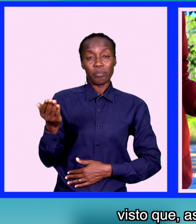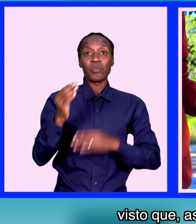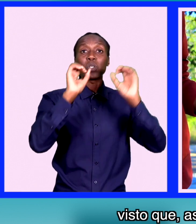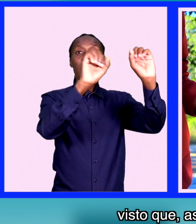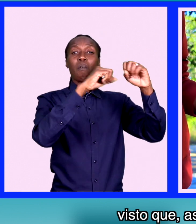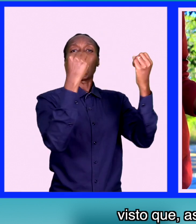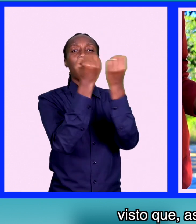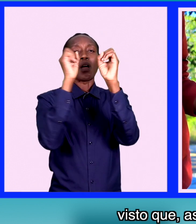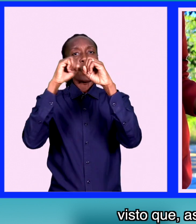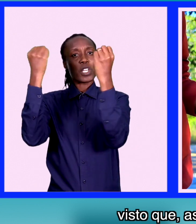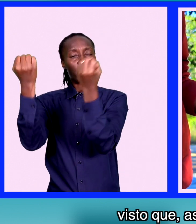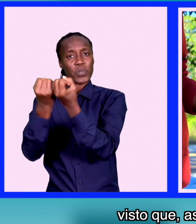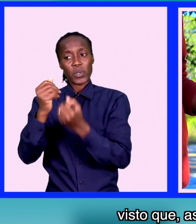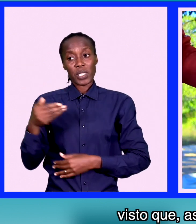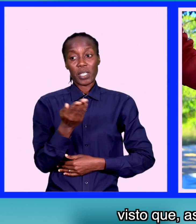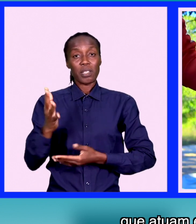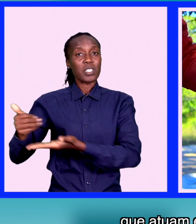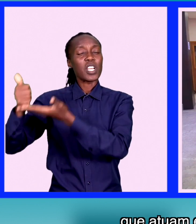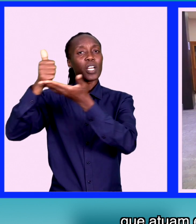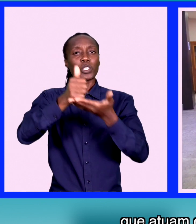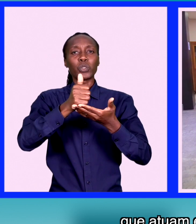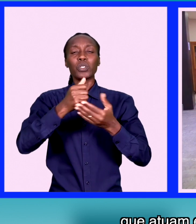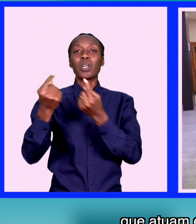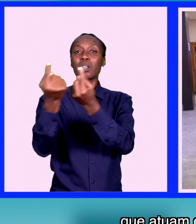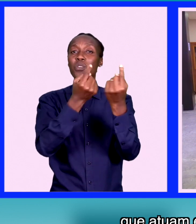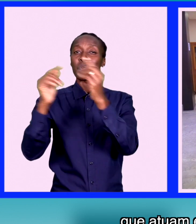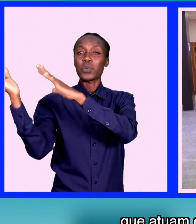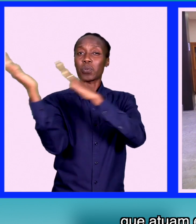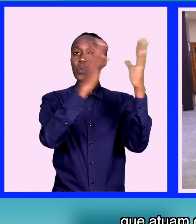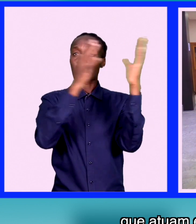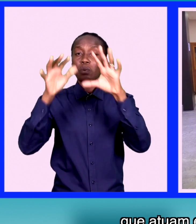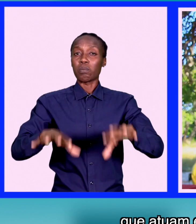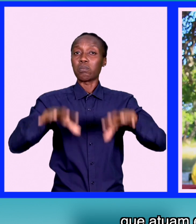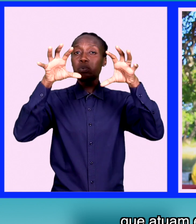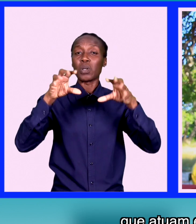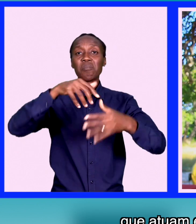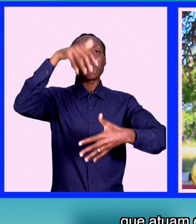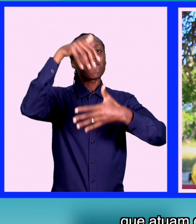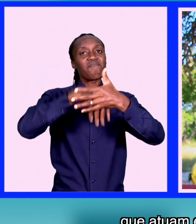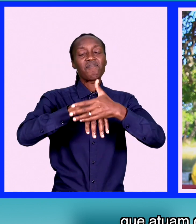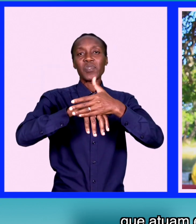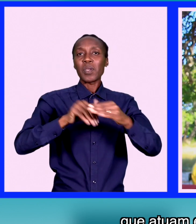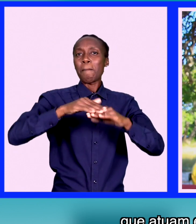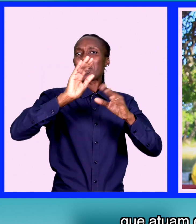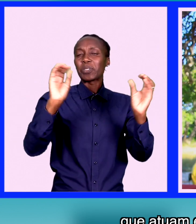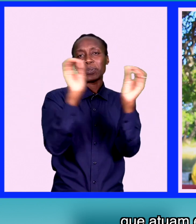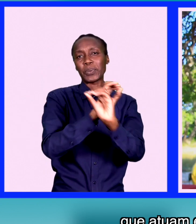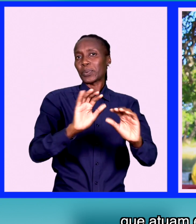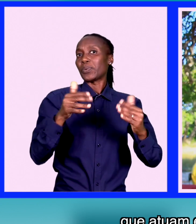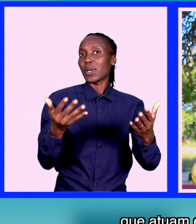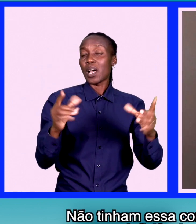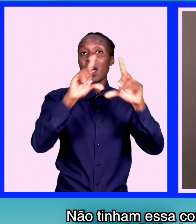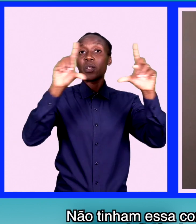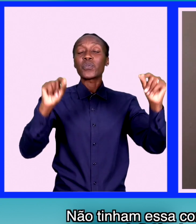que as organizações humanitárias que atuam em emergência e desastre têm pouco conhecimento sobre a